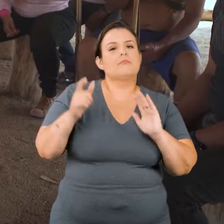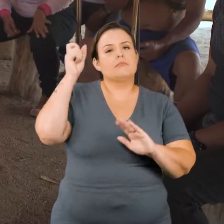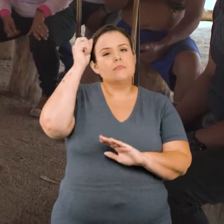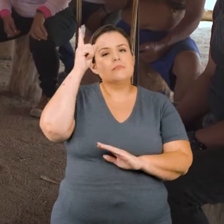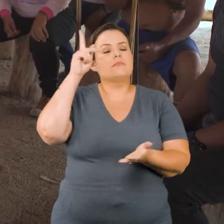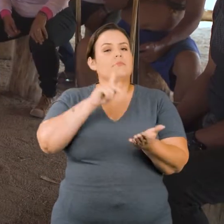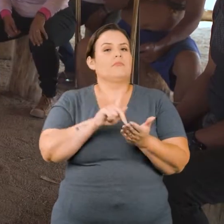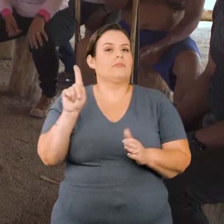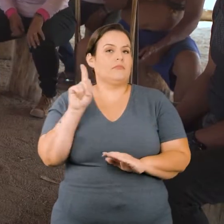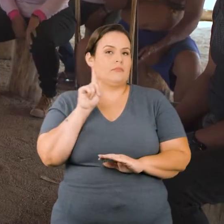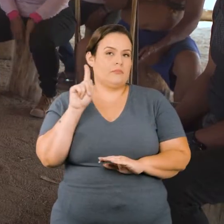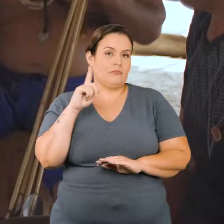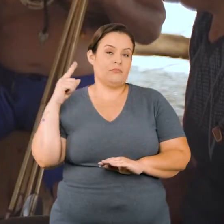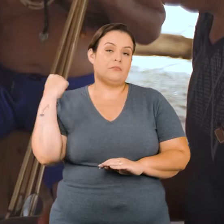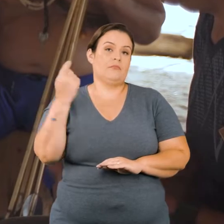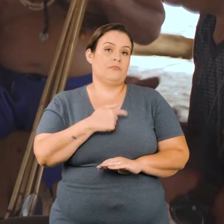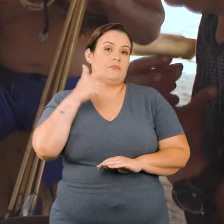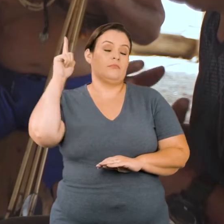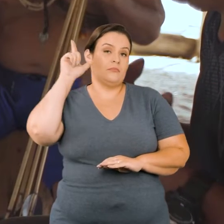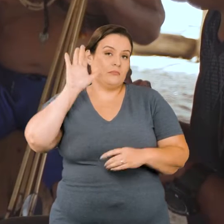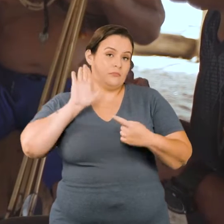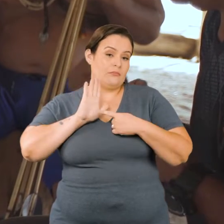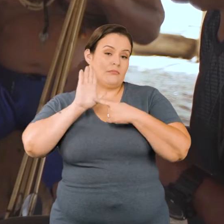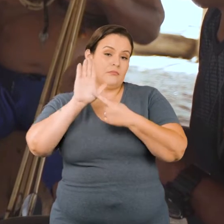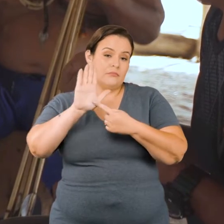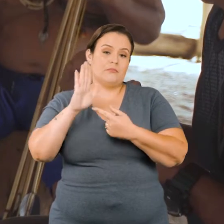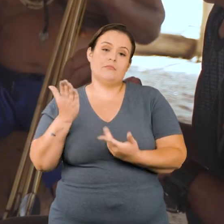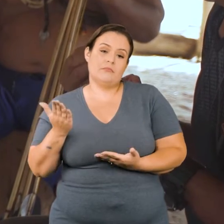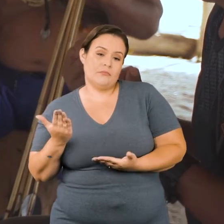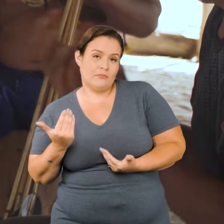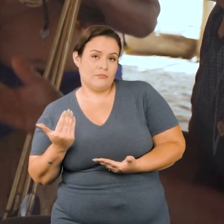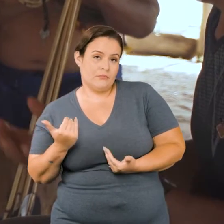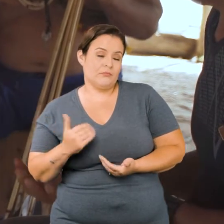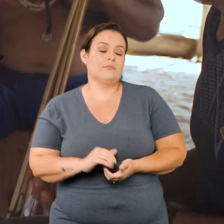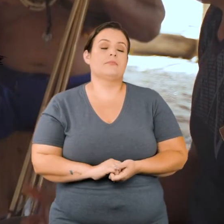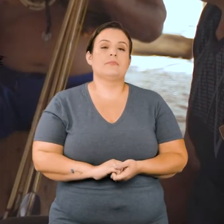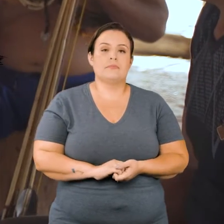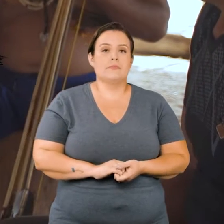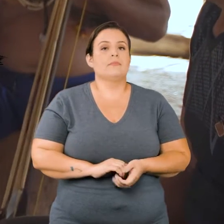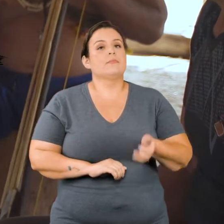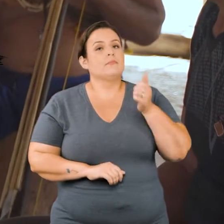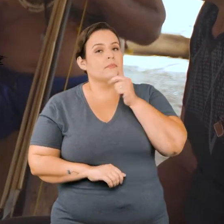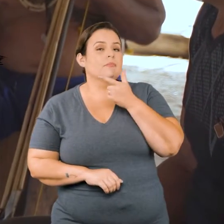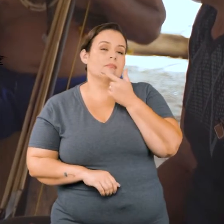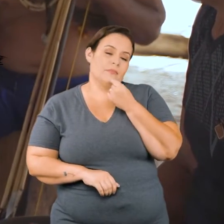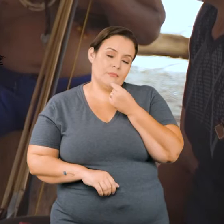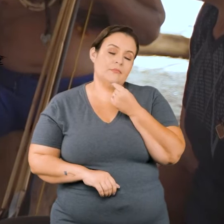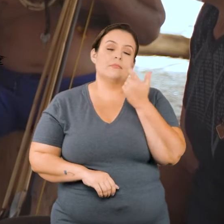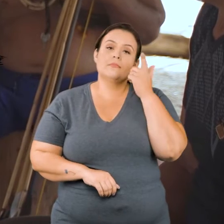cultura, mas não é verdade. Para nós mesmo mostrar para o nosso jovem,